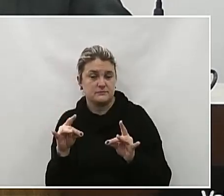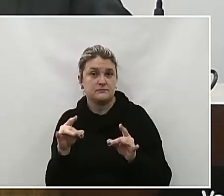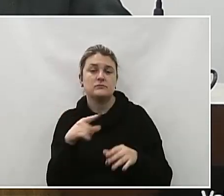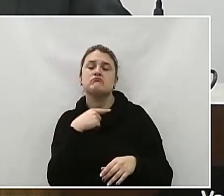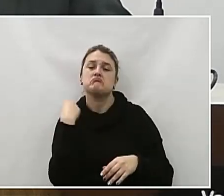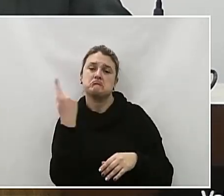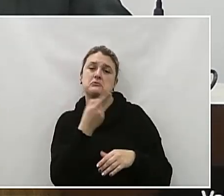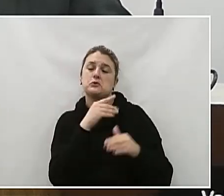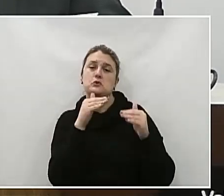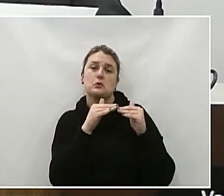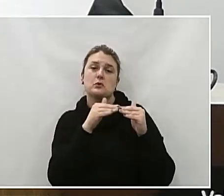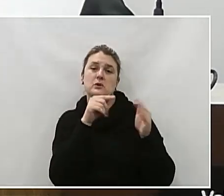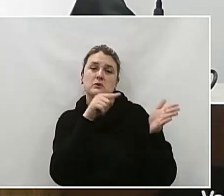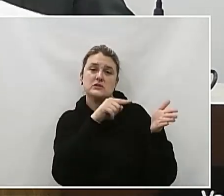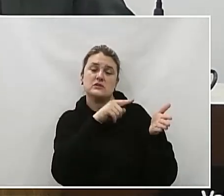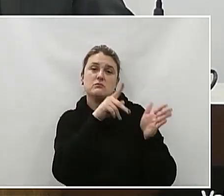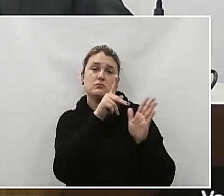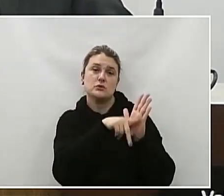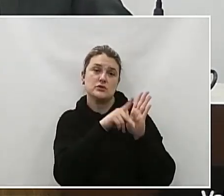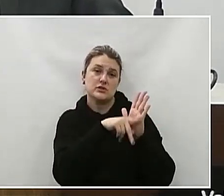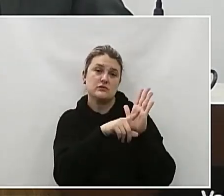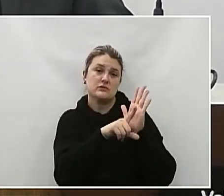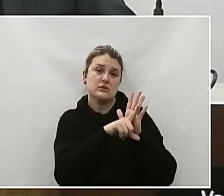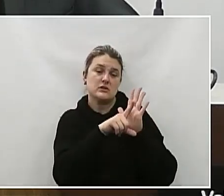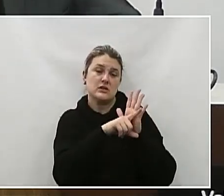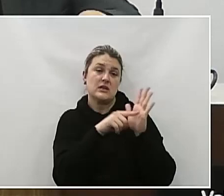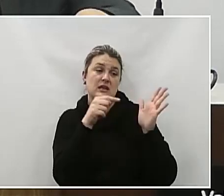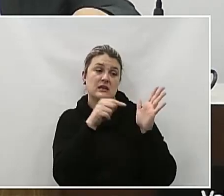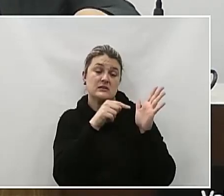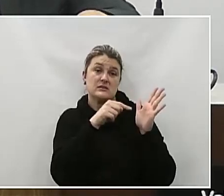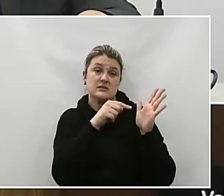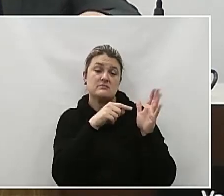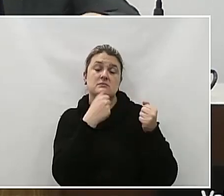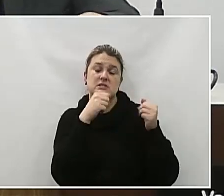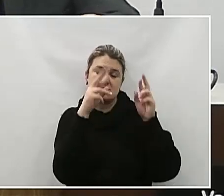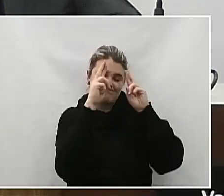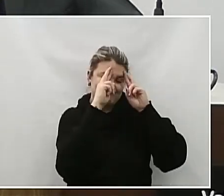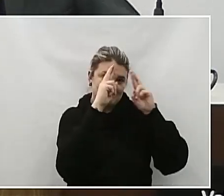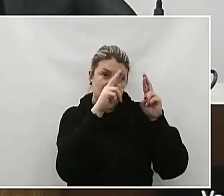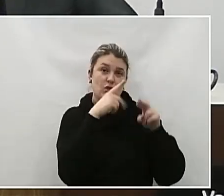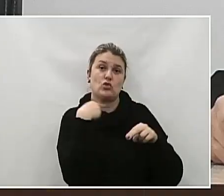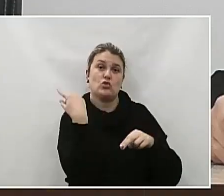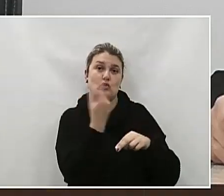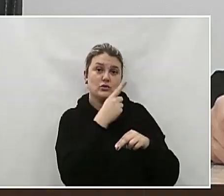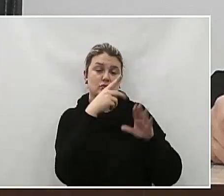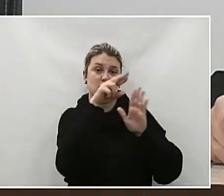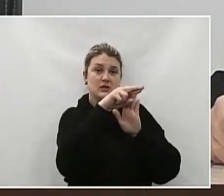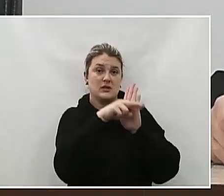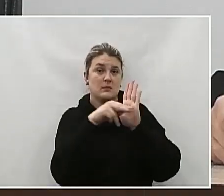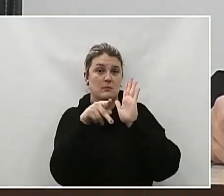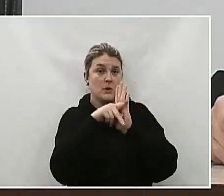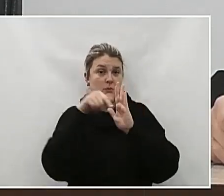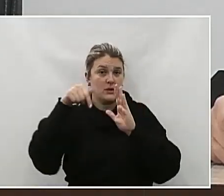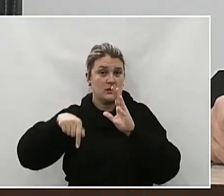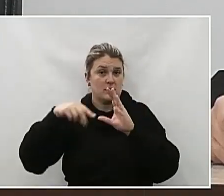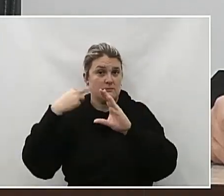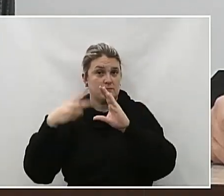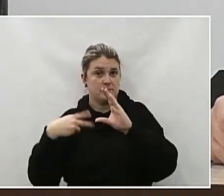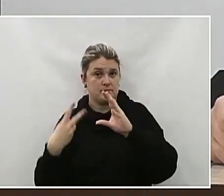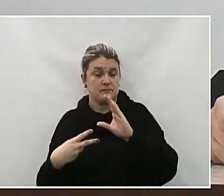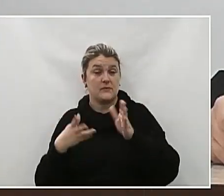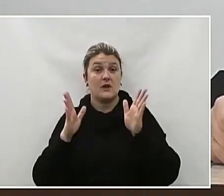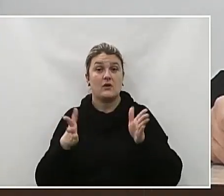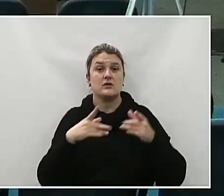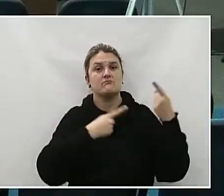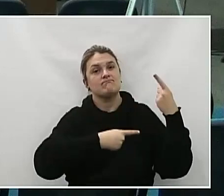Somos de parecer Favorável ao projeto Em questão Devendo mesmo Seguir os trâmites Do regimento É o parecer Em discussão